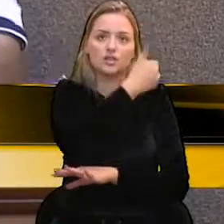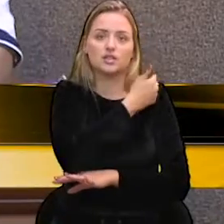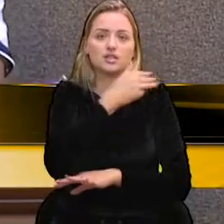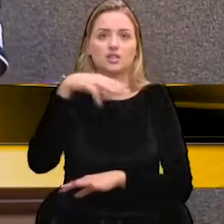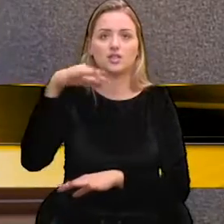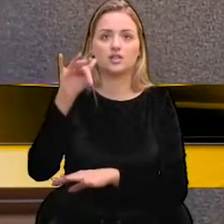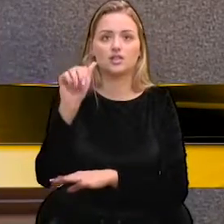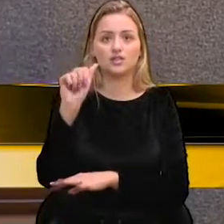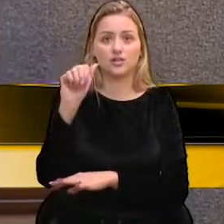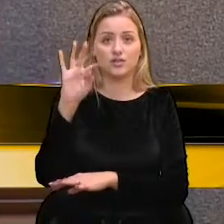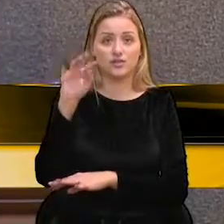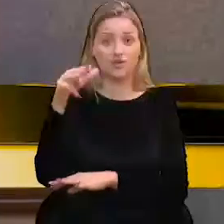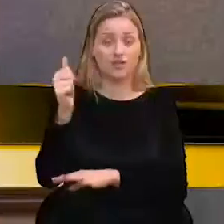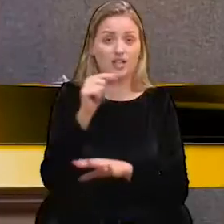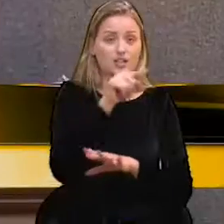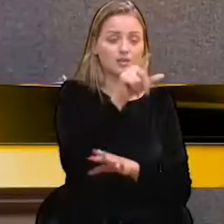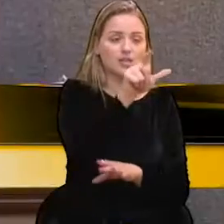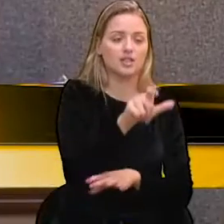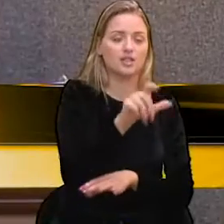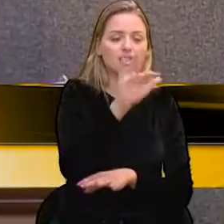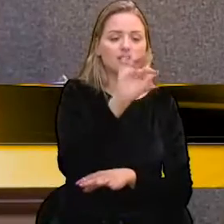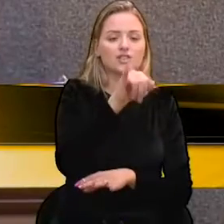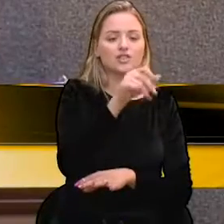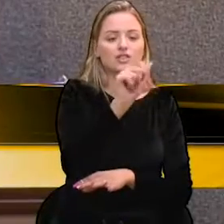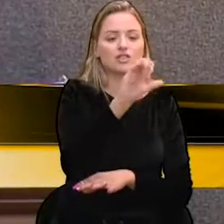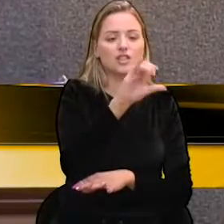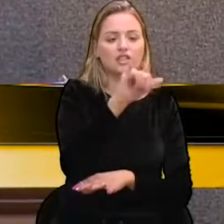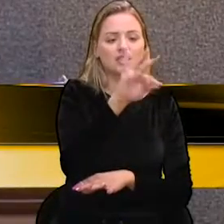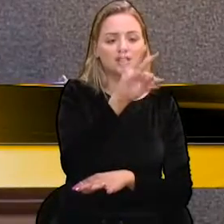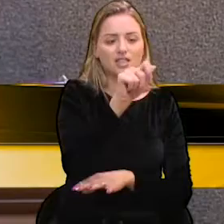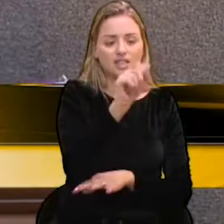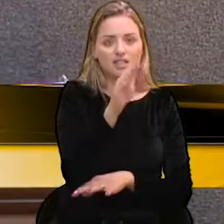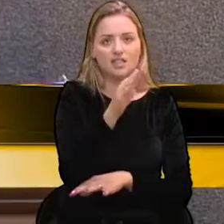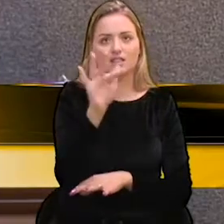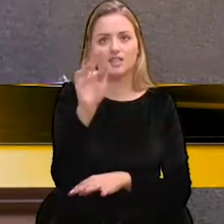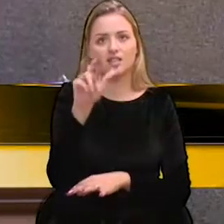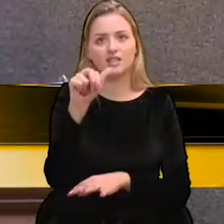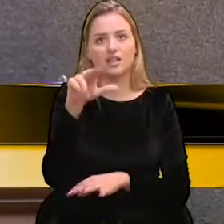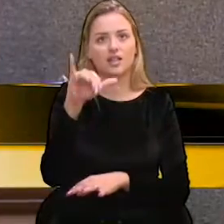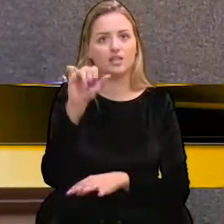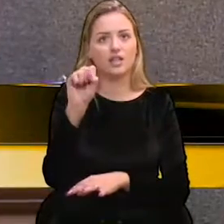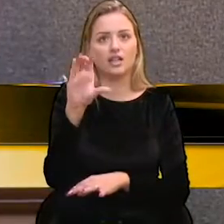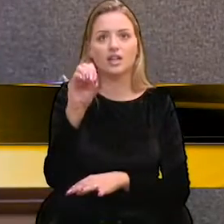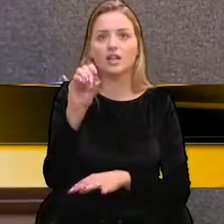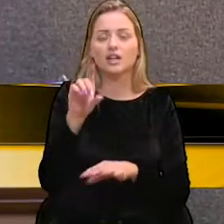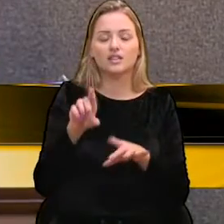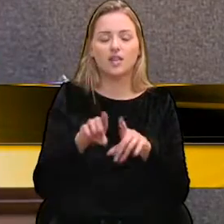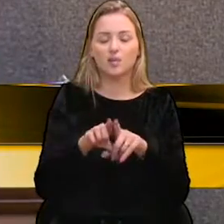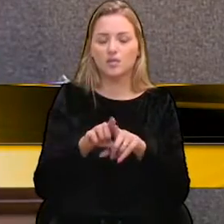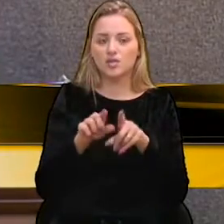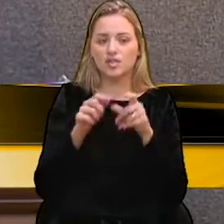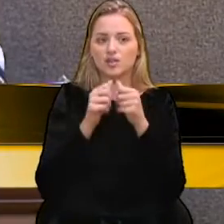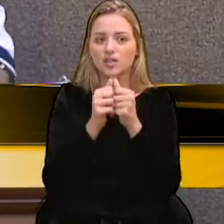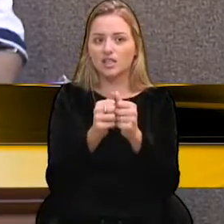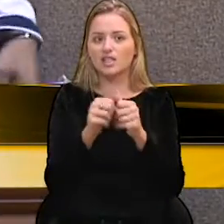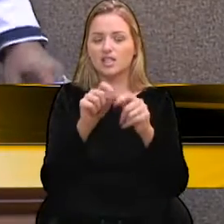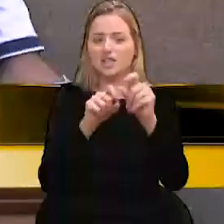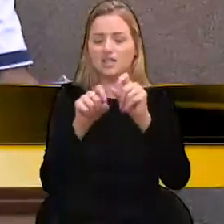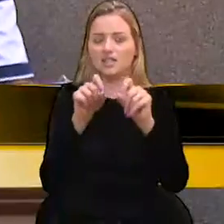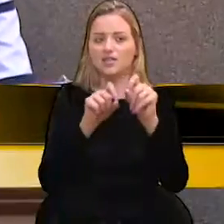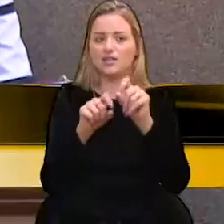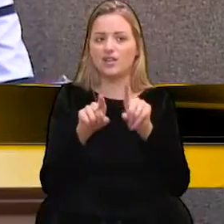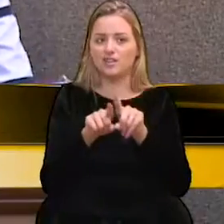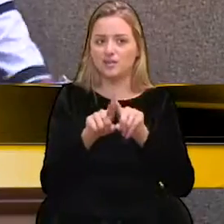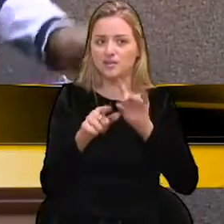santificados lá a Jacinta e o Francisco, né? Vossa Excelência ali até me expôs. Então, parabenizar a Vossa Excelência e fazer